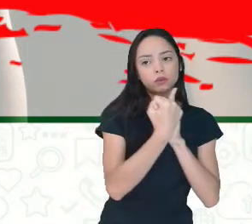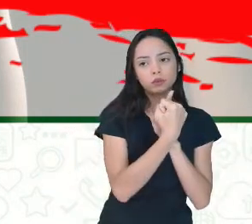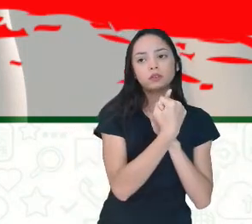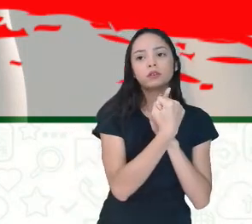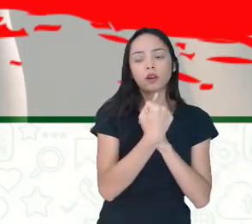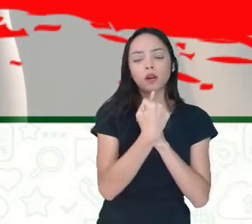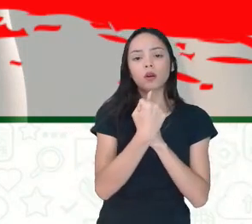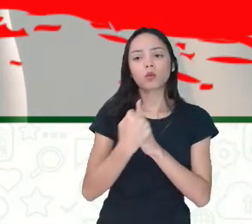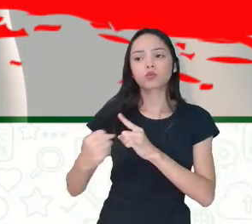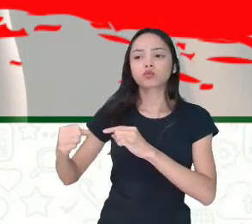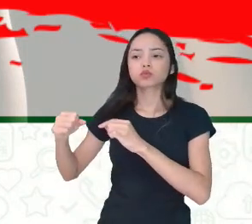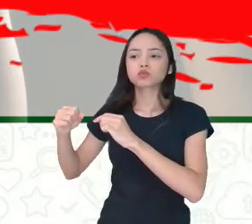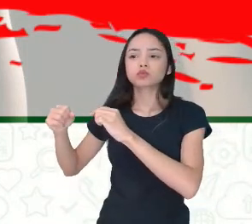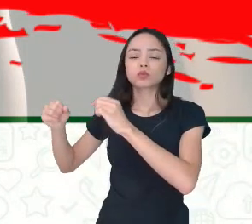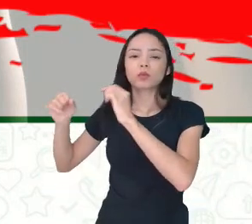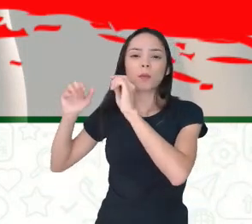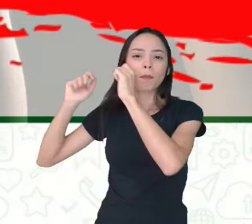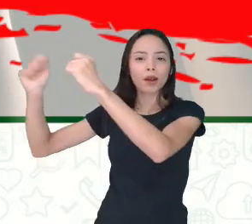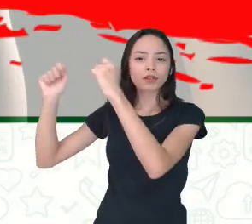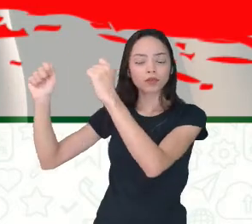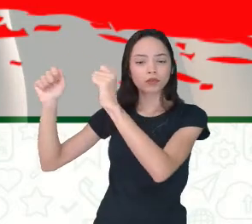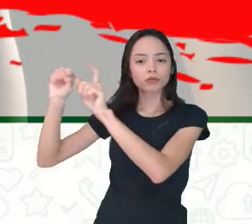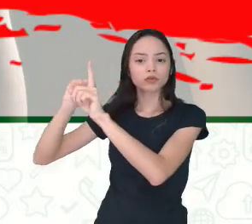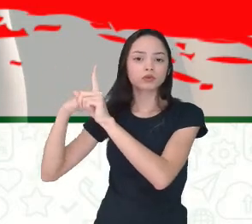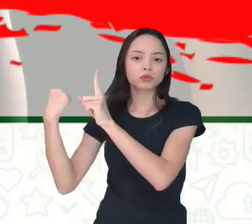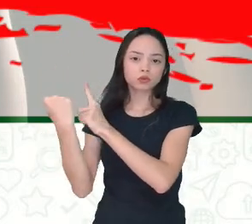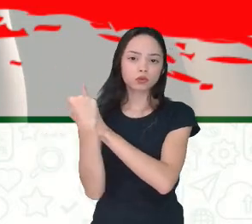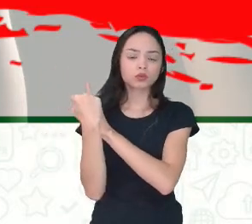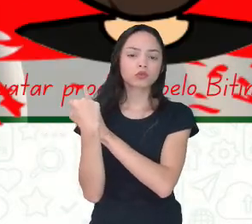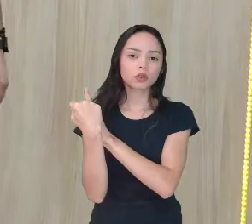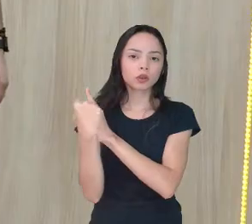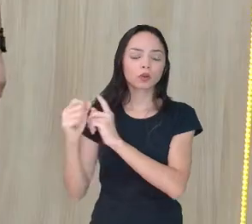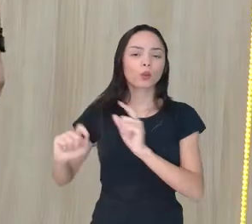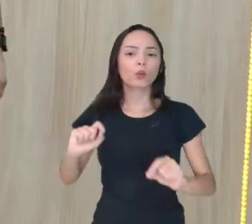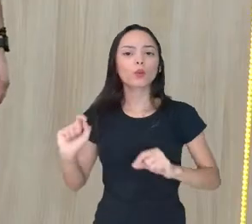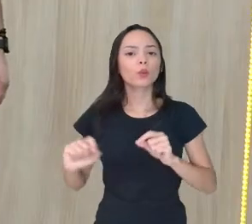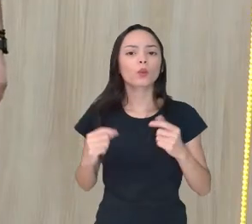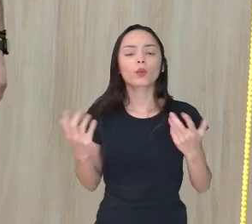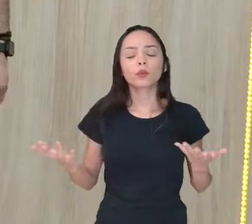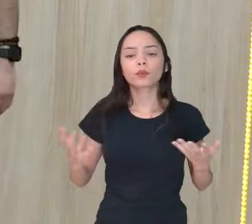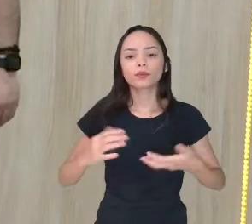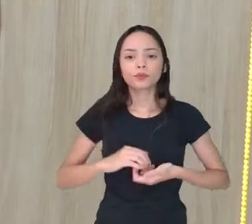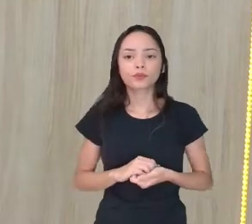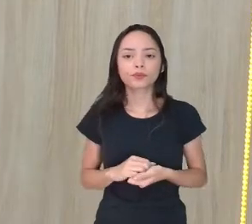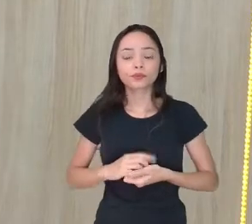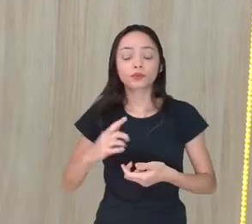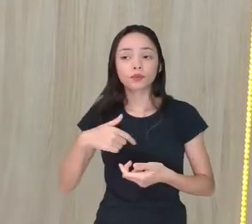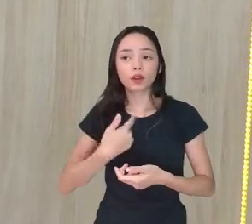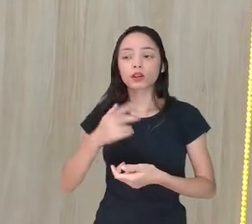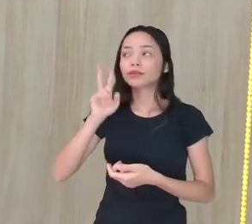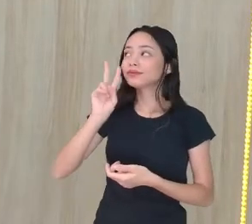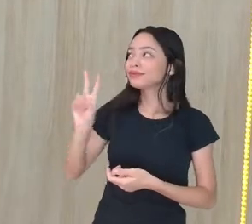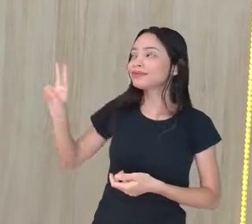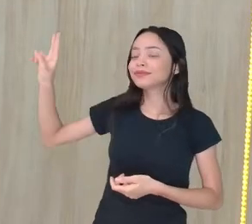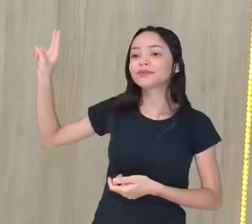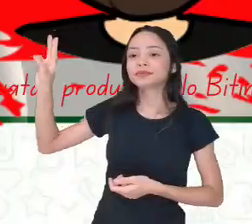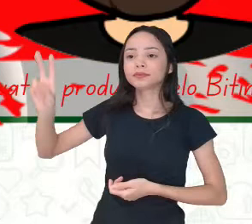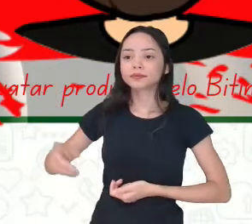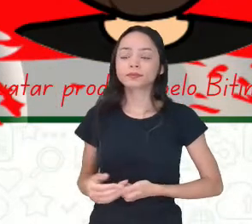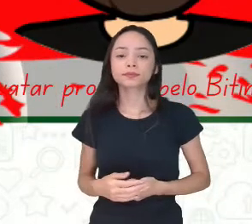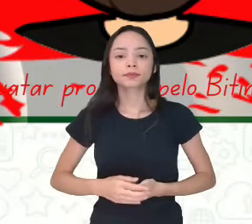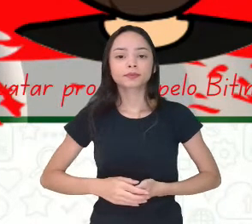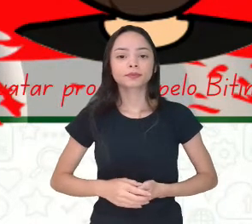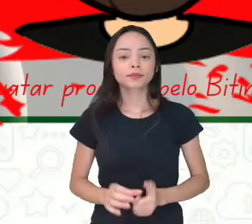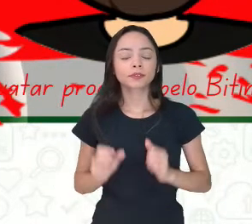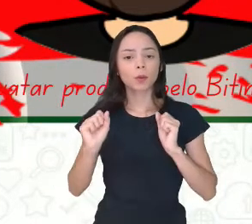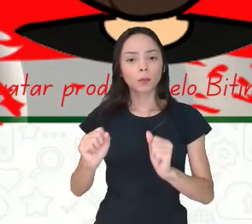qual a diferença aí entre os movimentos sociais e as manifestações sociais? Então, a gente, via de regra, a gente pode